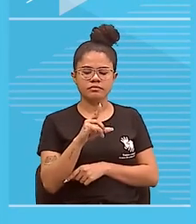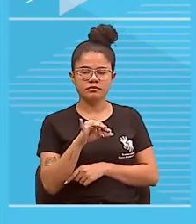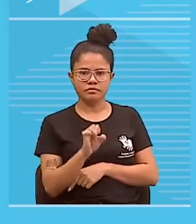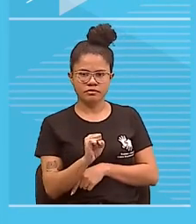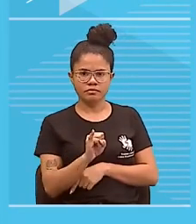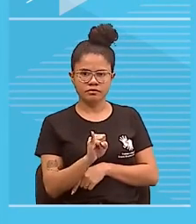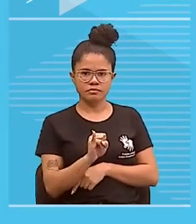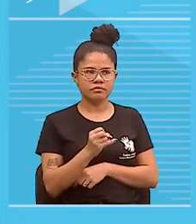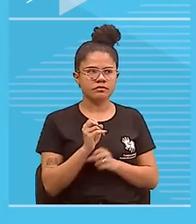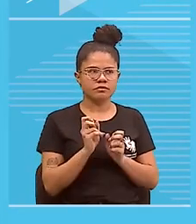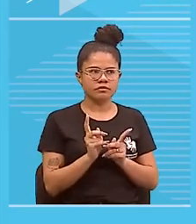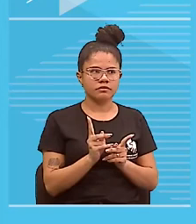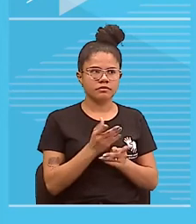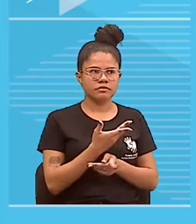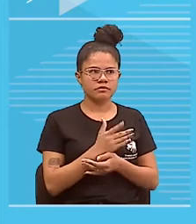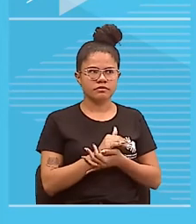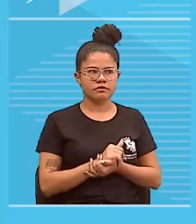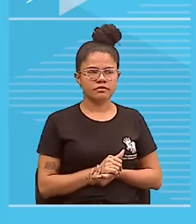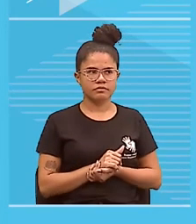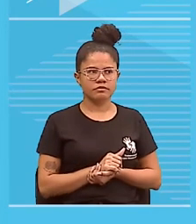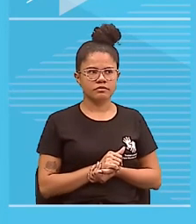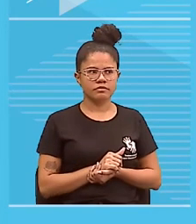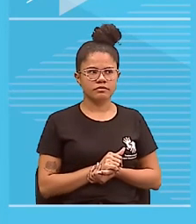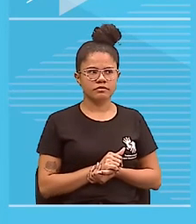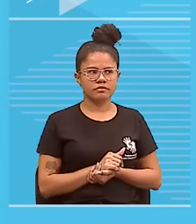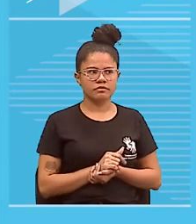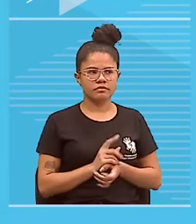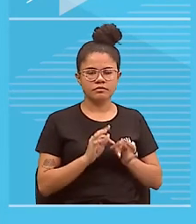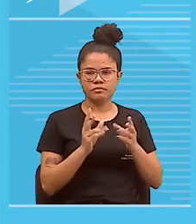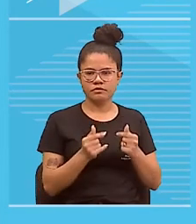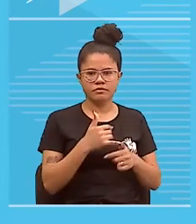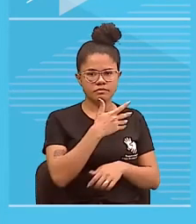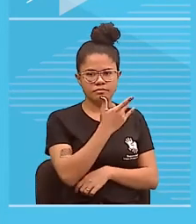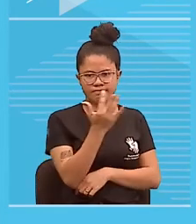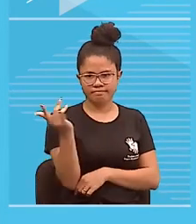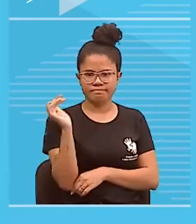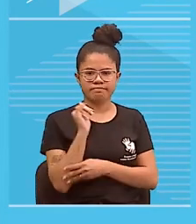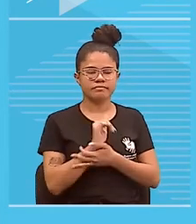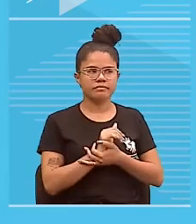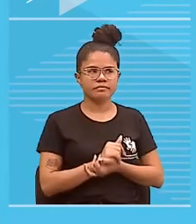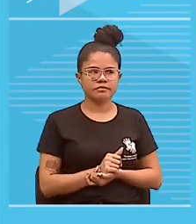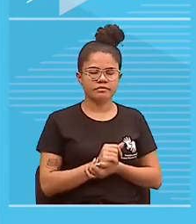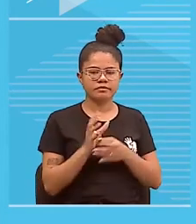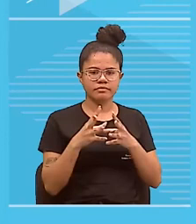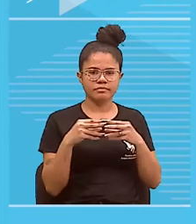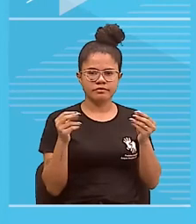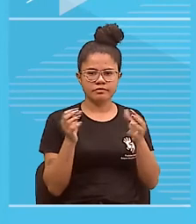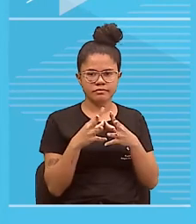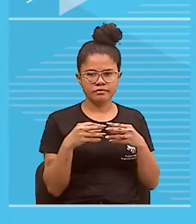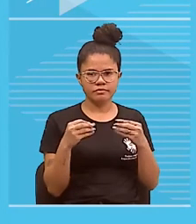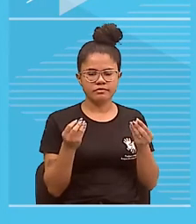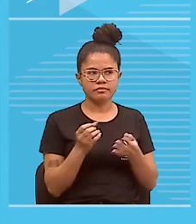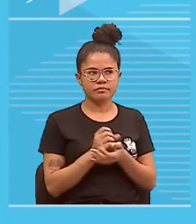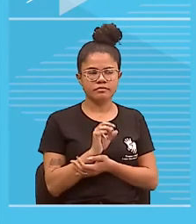ou seja uma macromolécula e ela tá em praticamente todos os vegetais o algodão e Cia